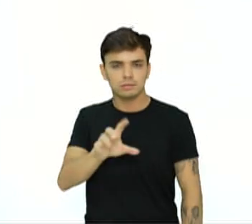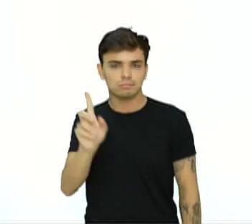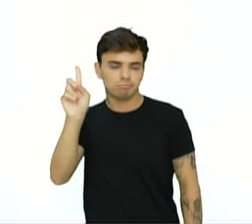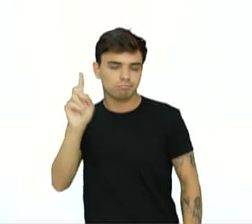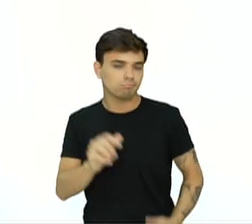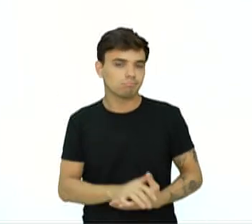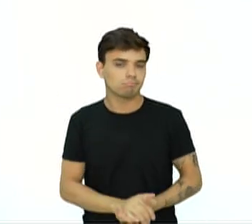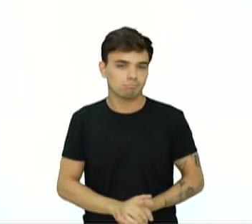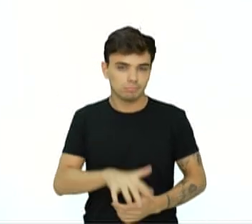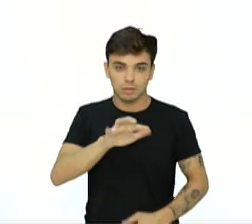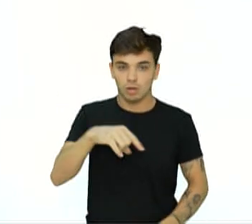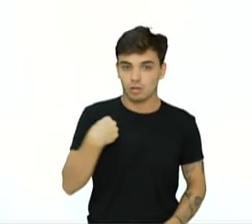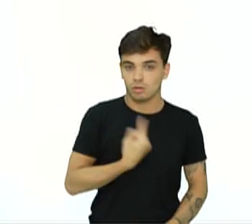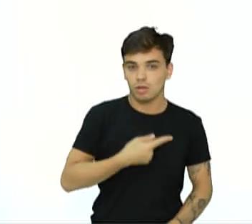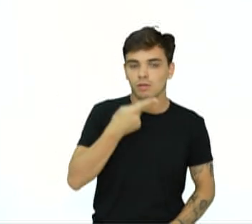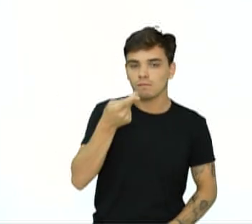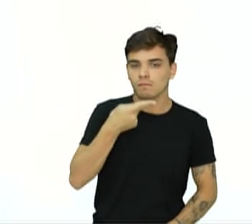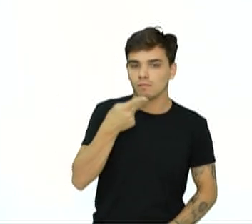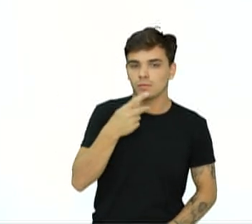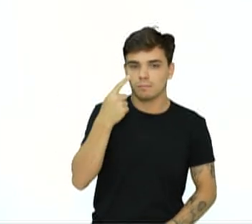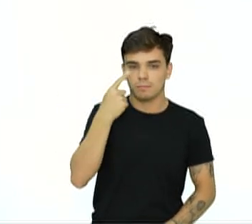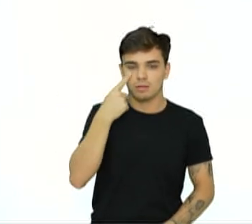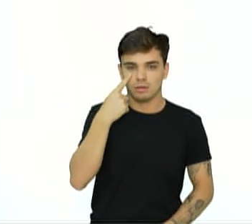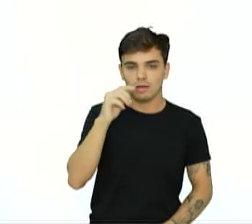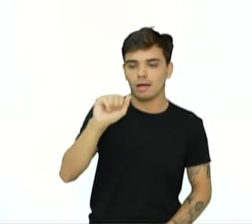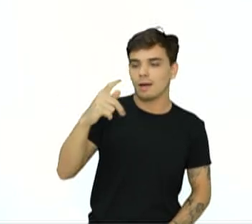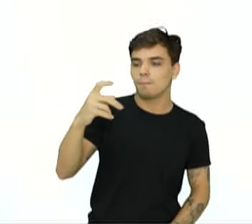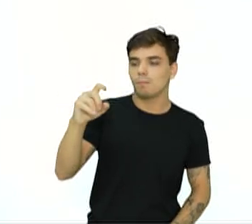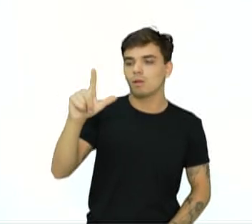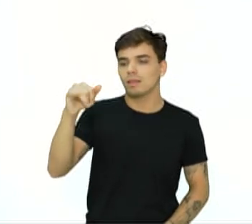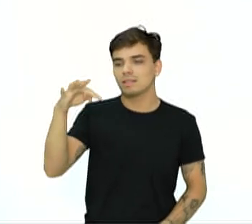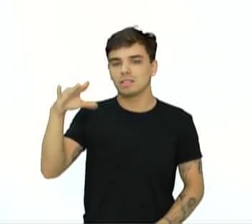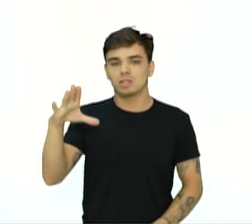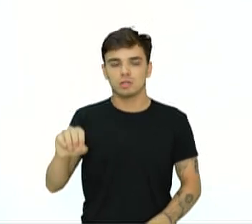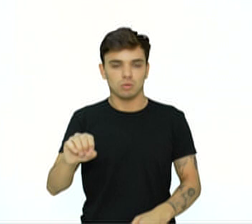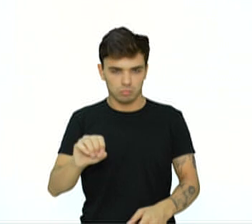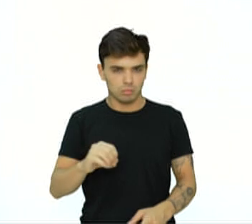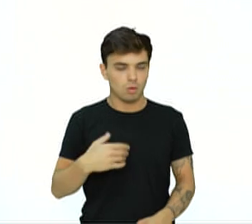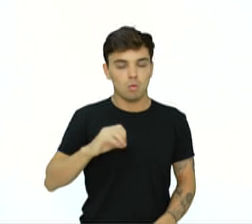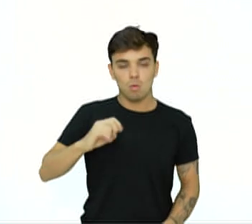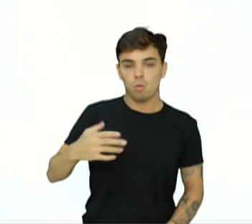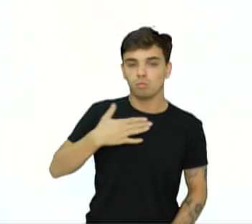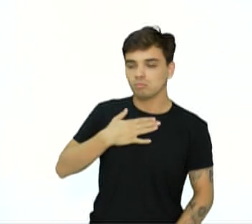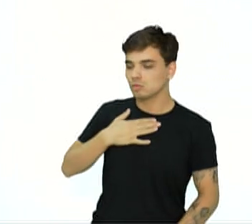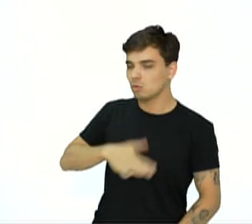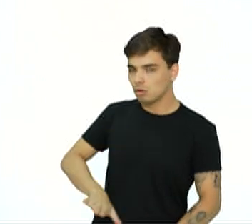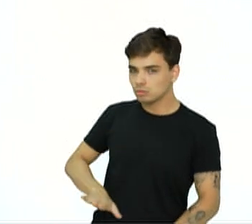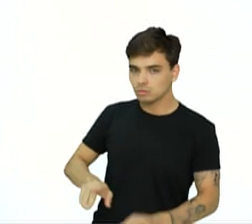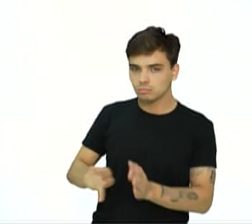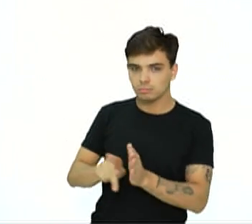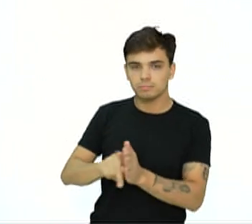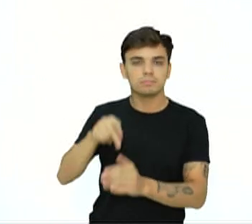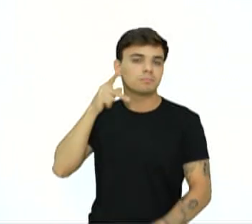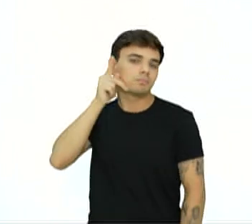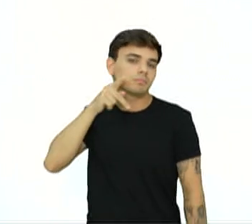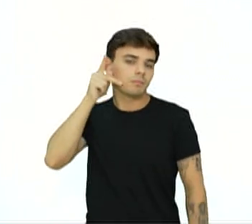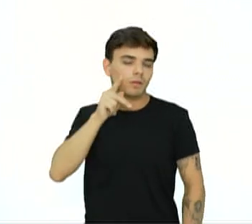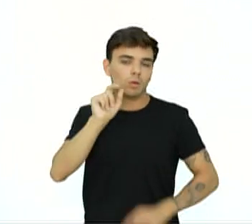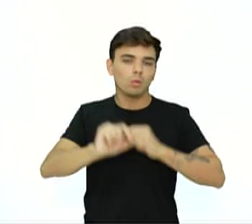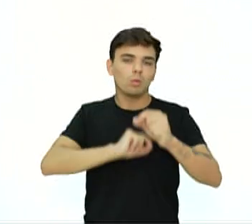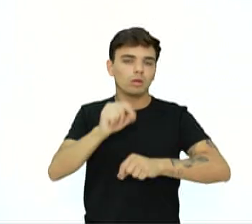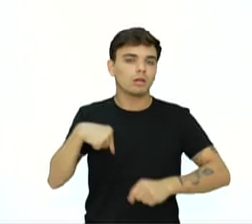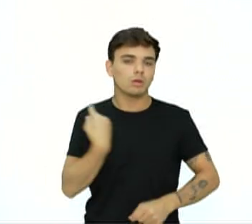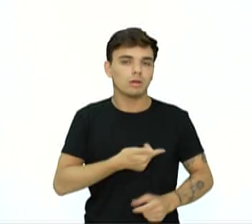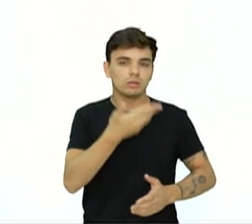essas? Quando a gente se diz apolítico, ou quando a gente fala que não gosta de política, o que será que a gente